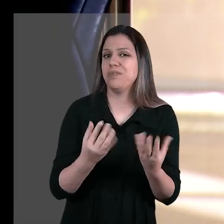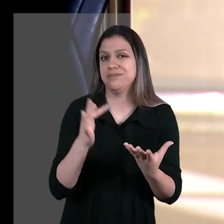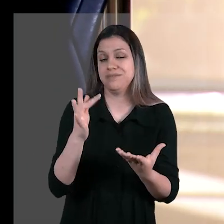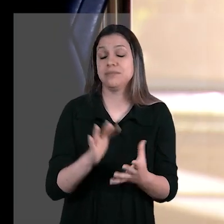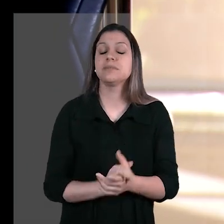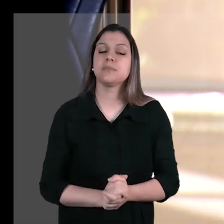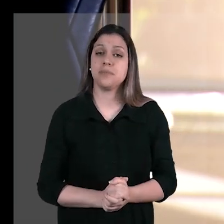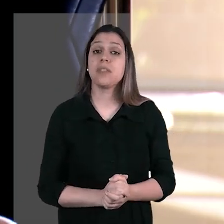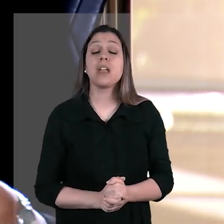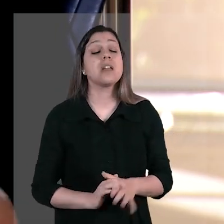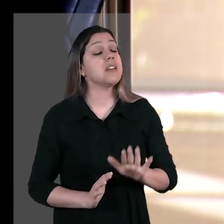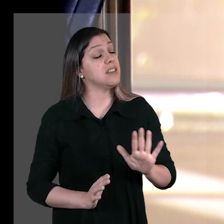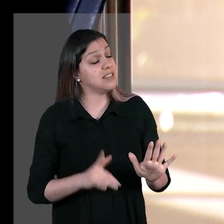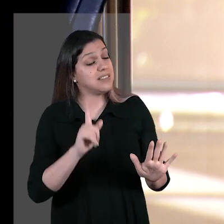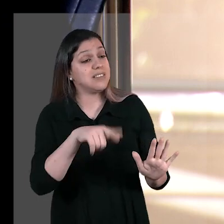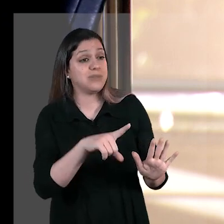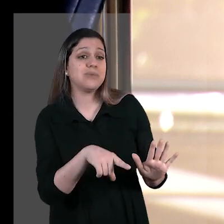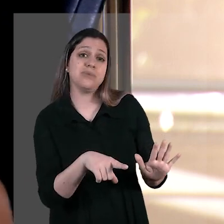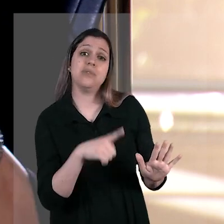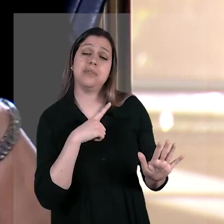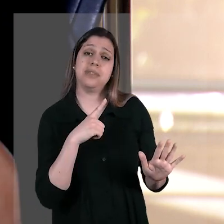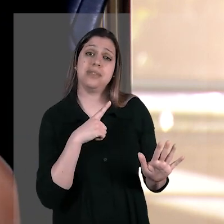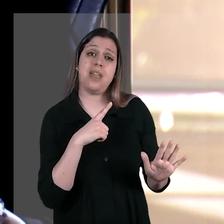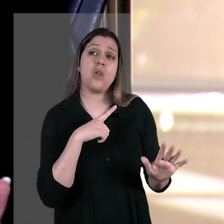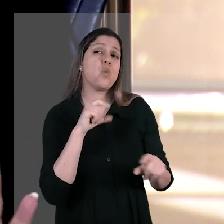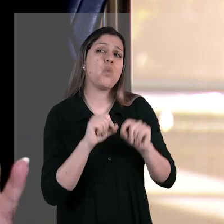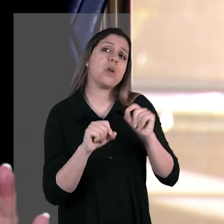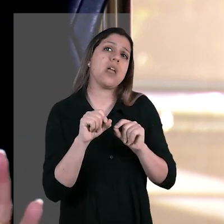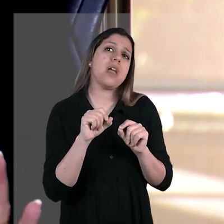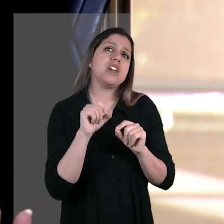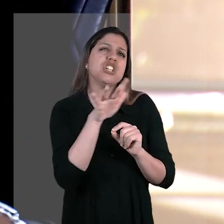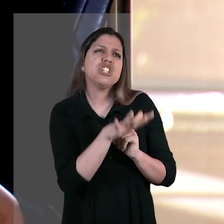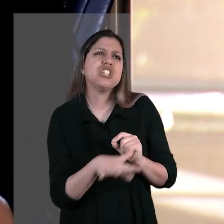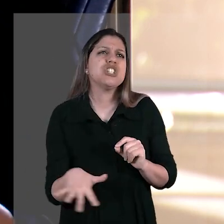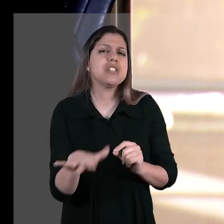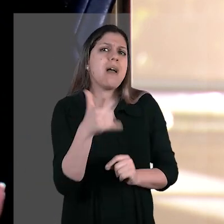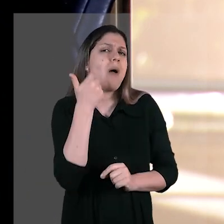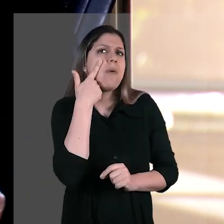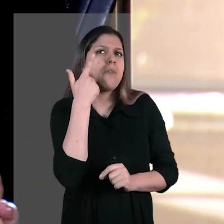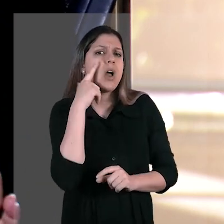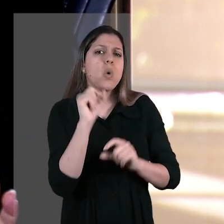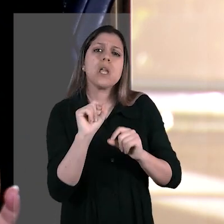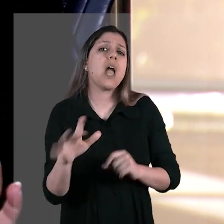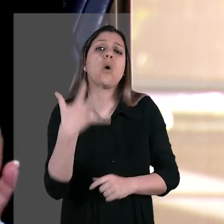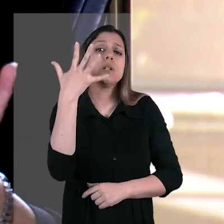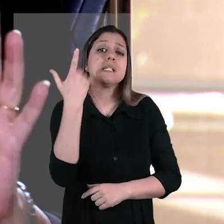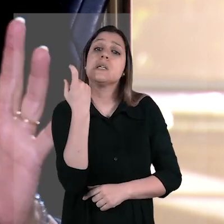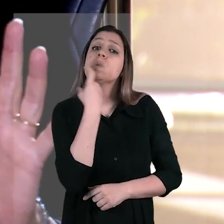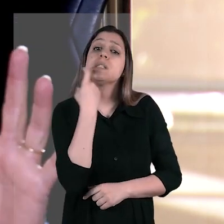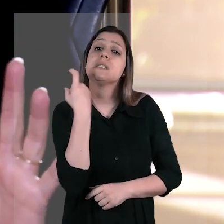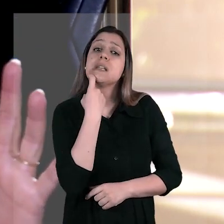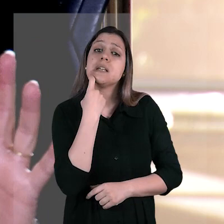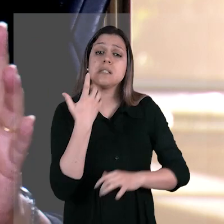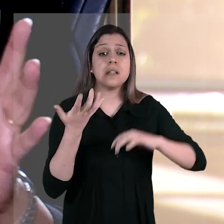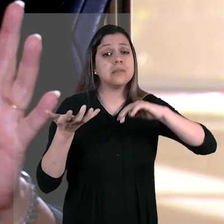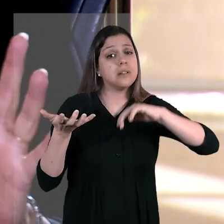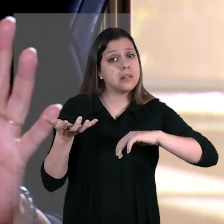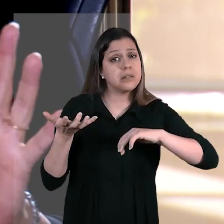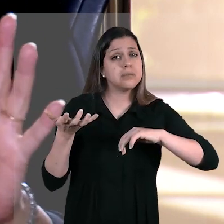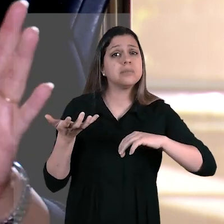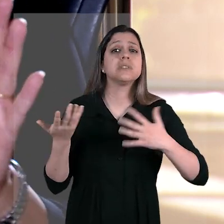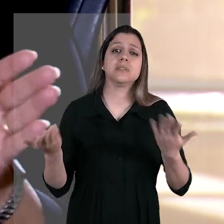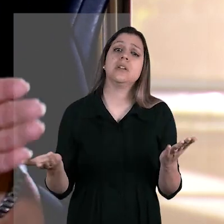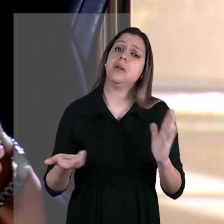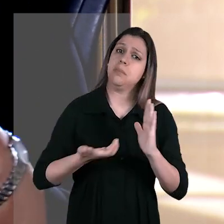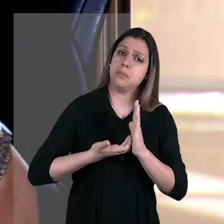questão. Então, o que a gente tem, assim, numa visão geral do que foi sexta-feira, né, para o Congresso, para a